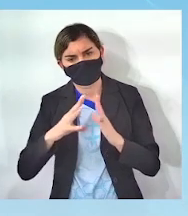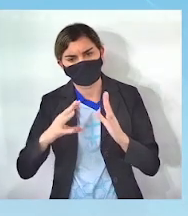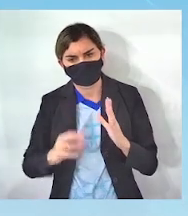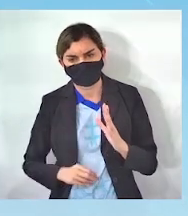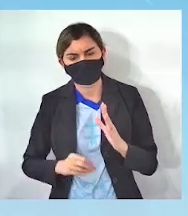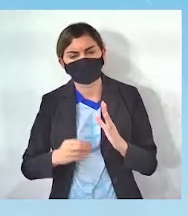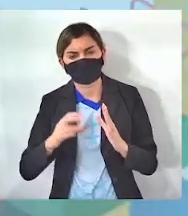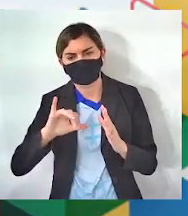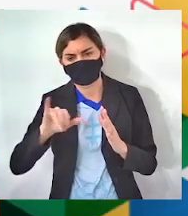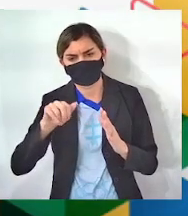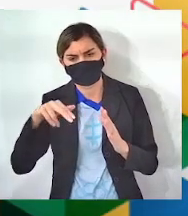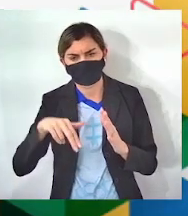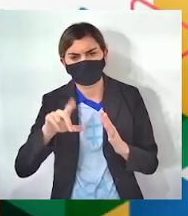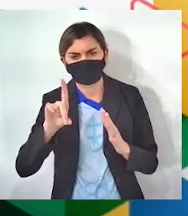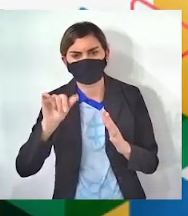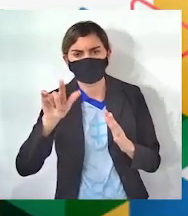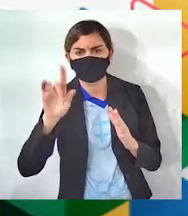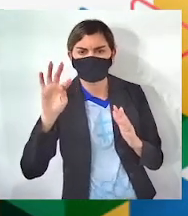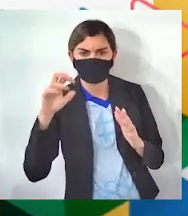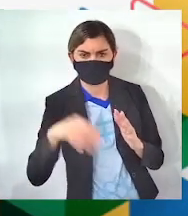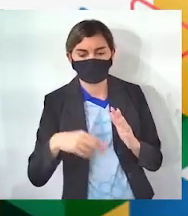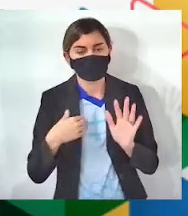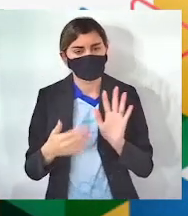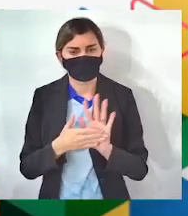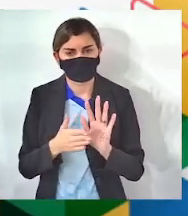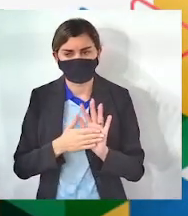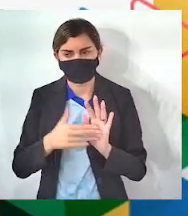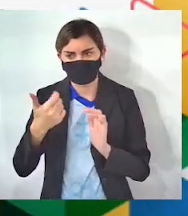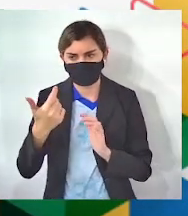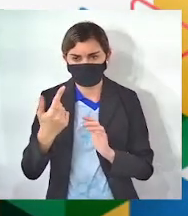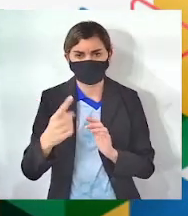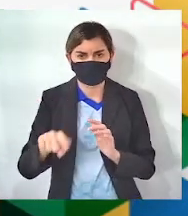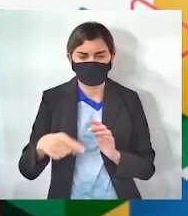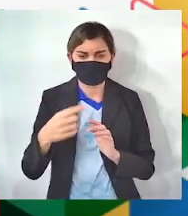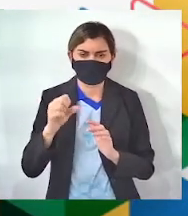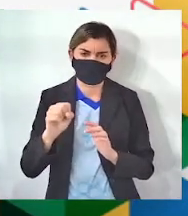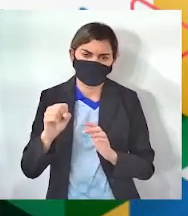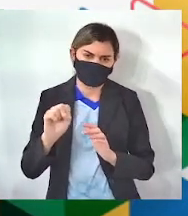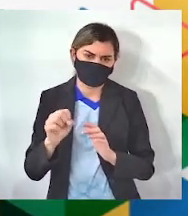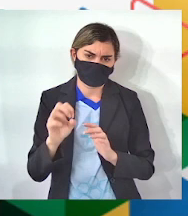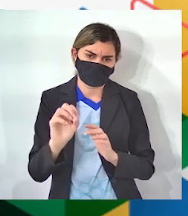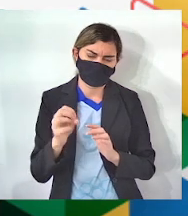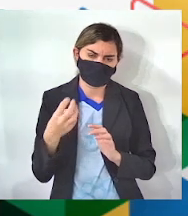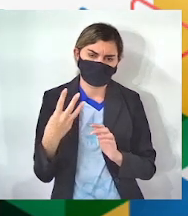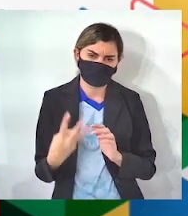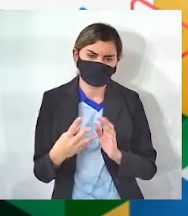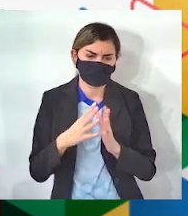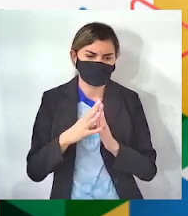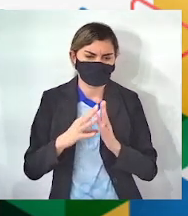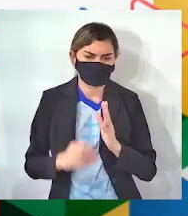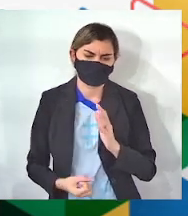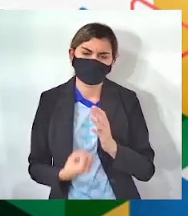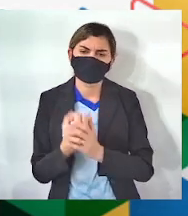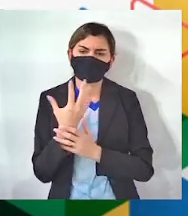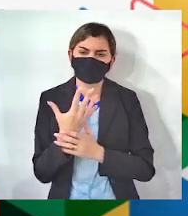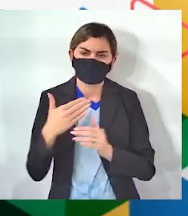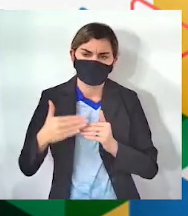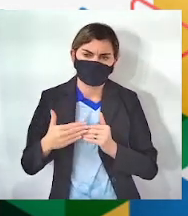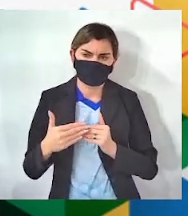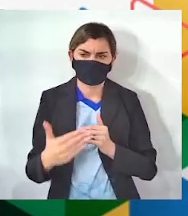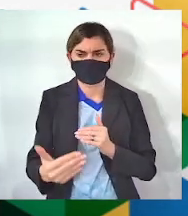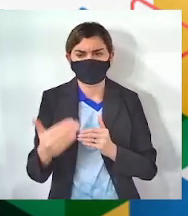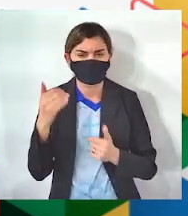é o modelo de John Dalton, que foi proposto em 1803, e esse modelo ele surge a partir